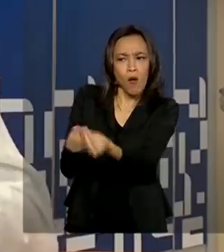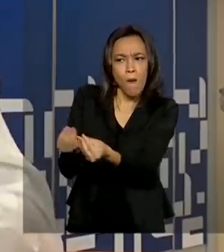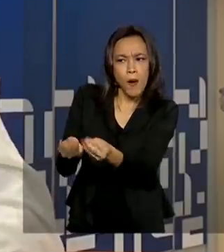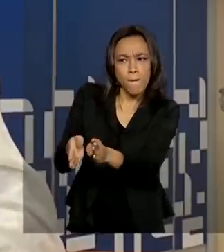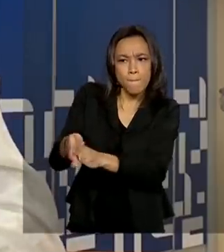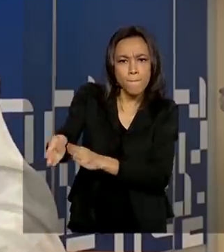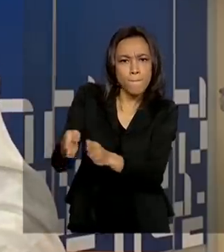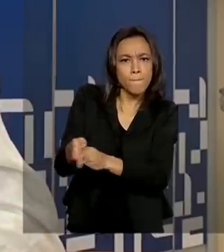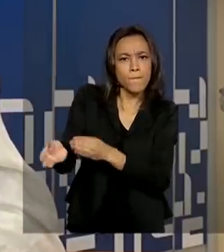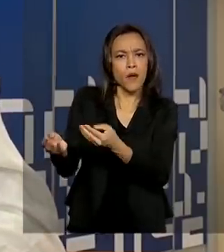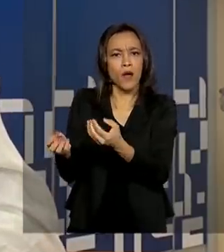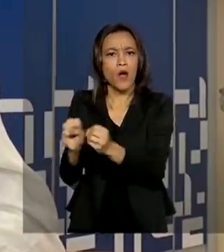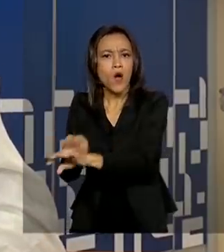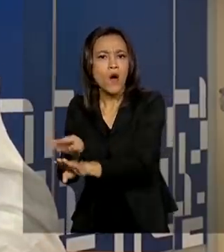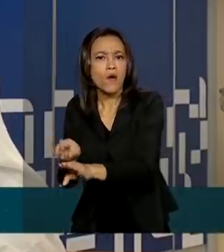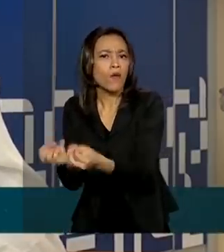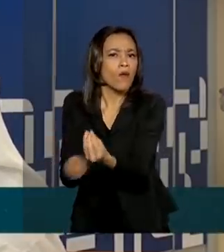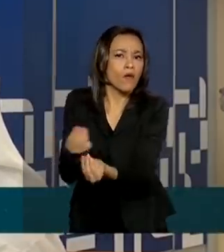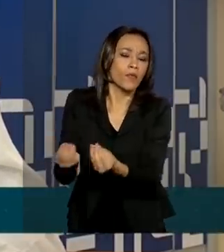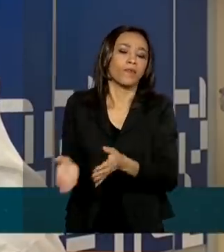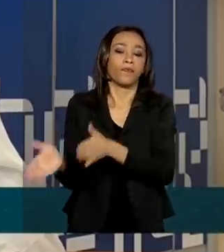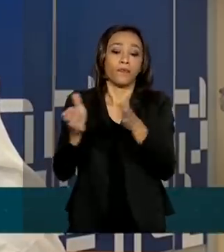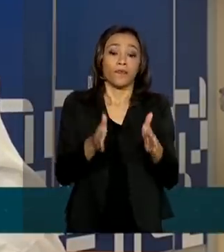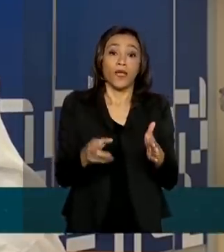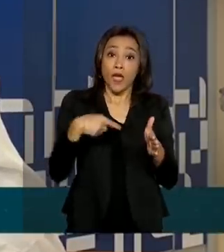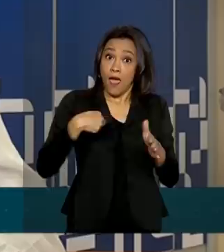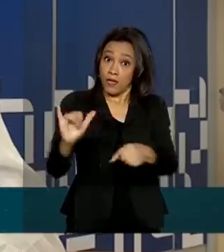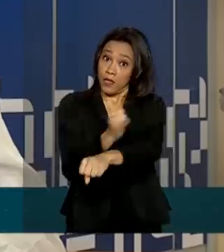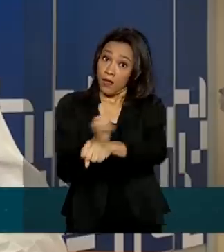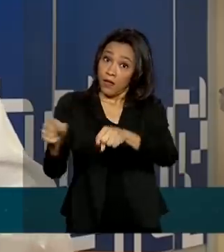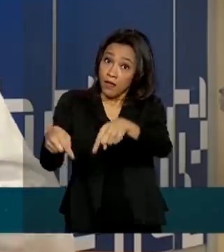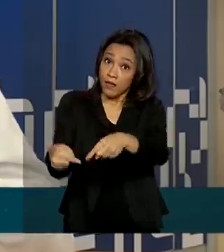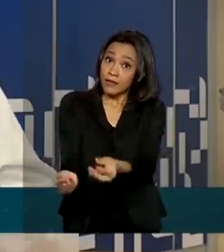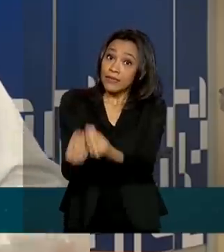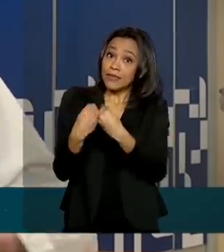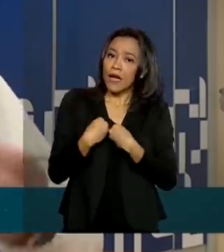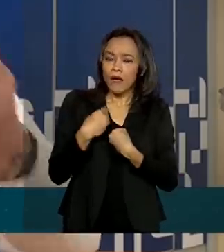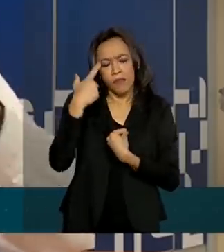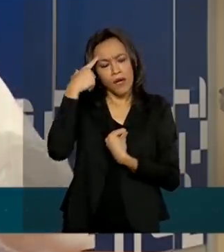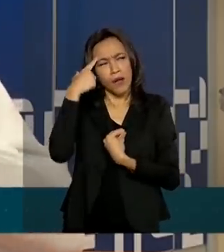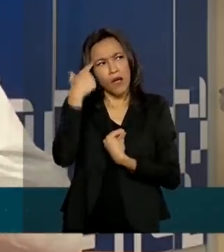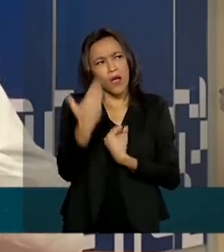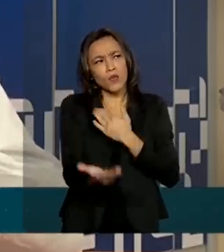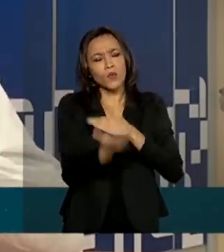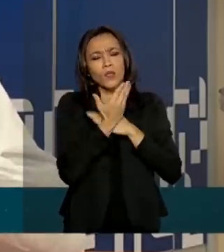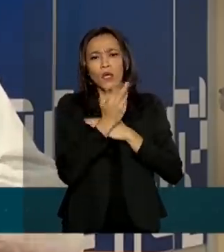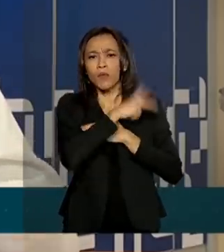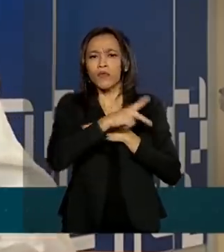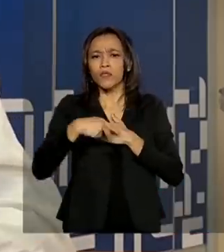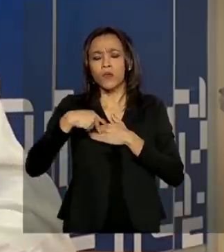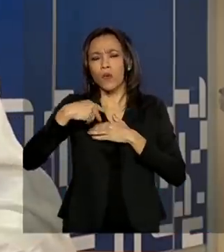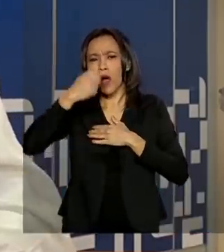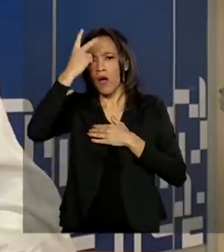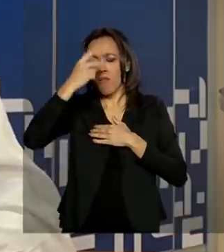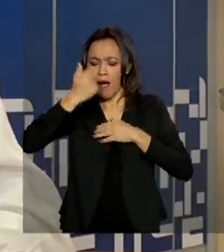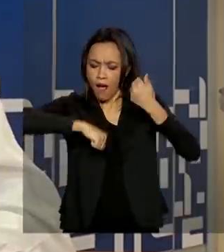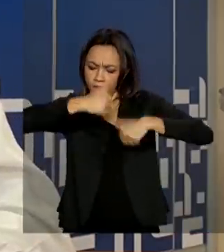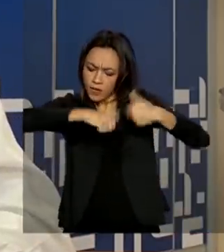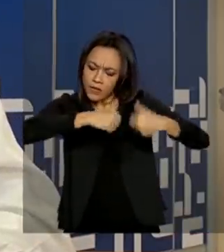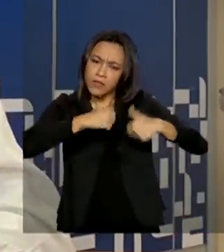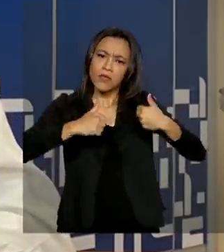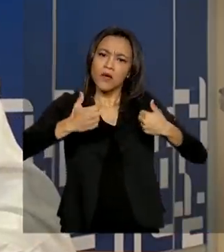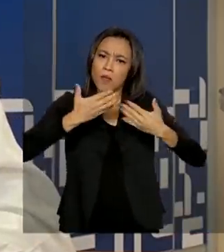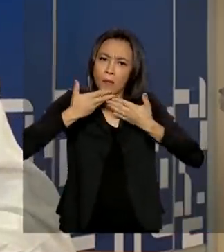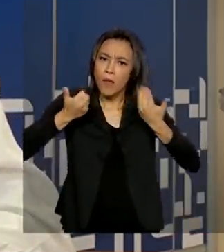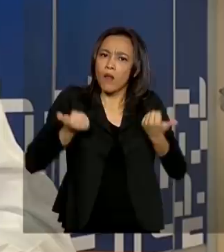Com isso, o professor poderá fazer uma autoavaliação. E ele vai poder usar as informações da avaliação para poder melhorar